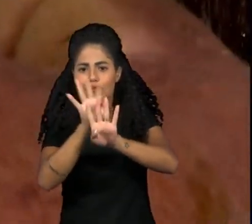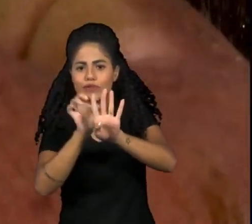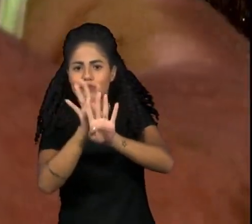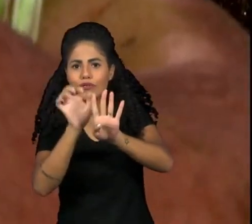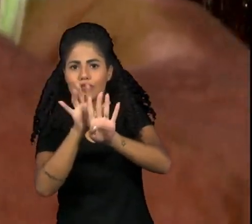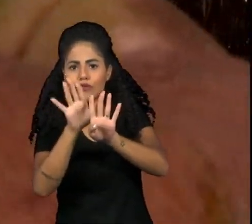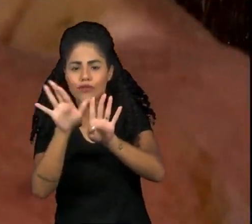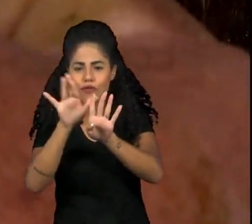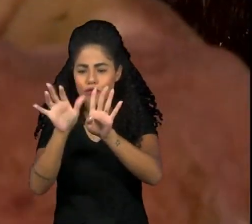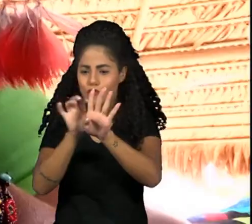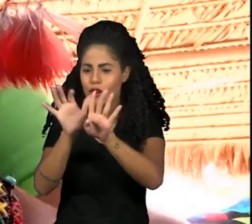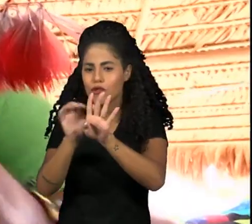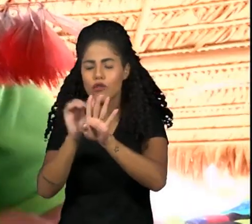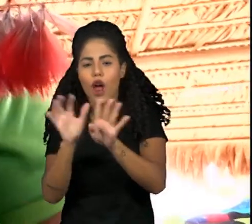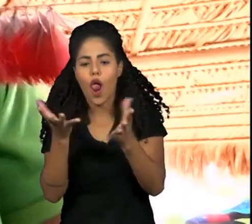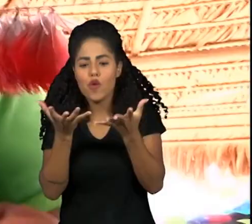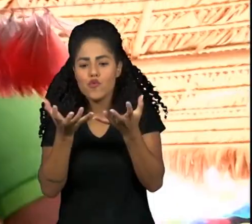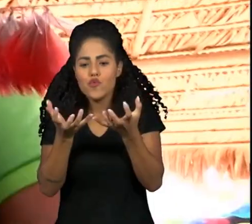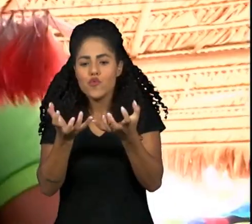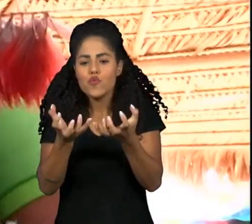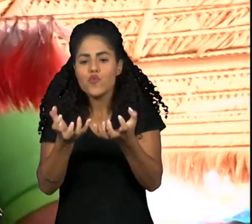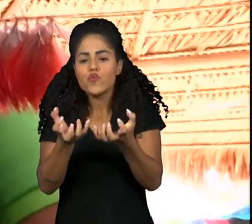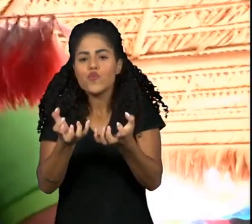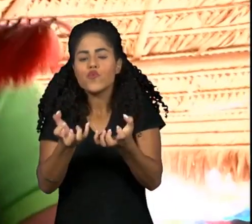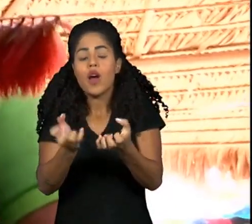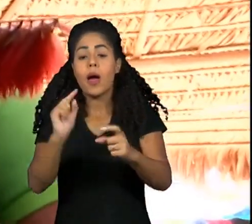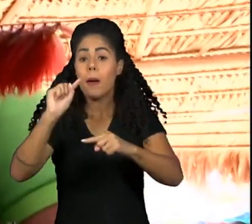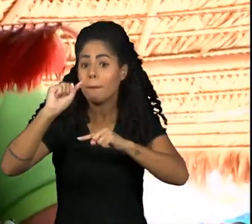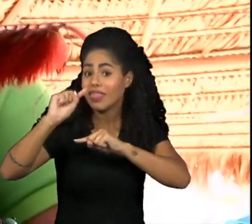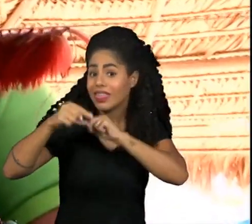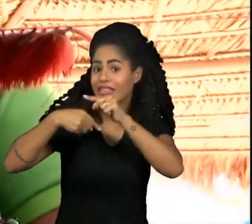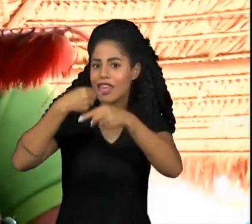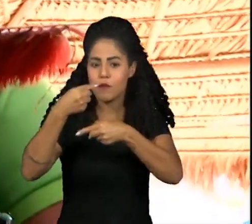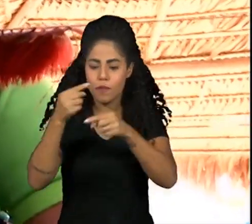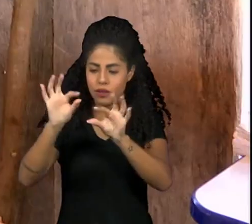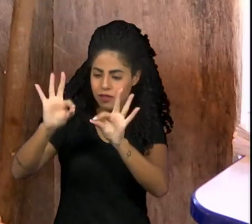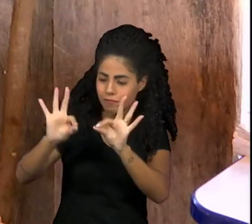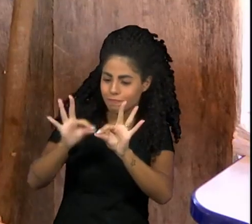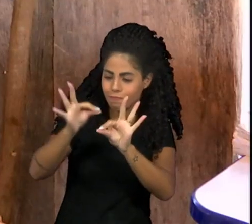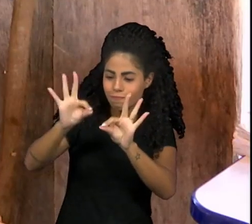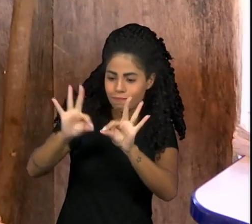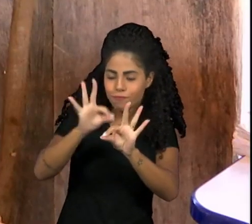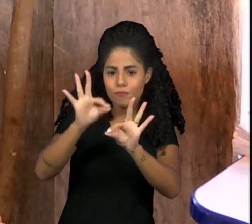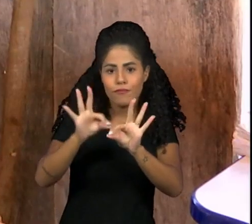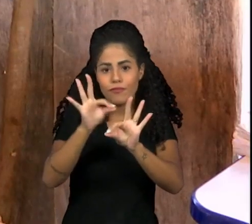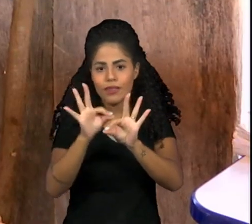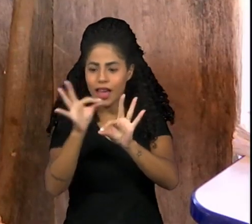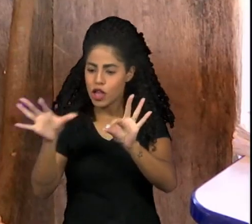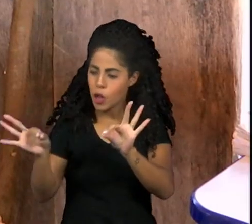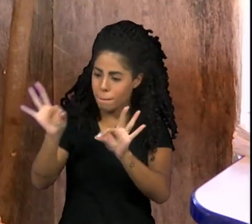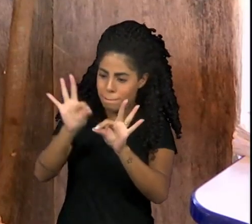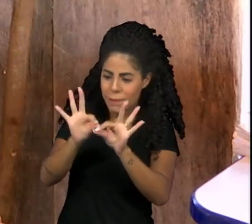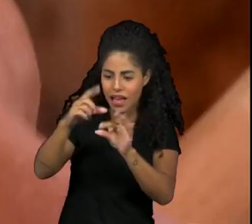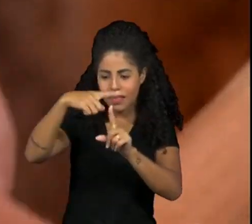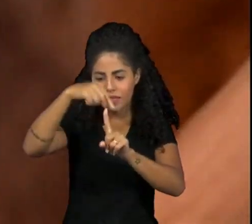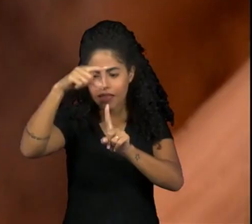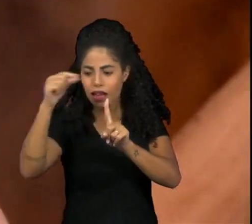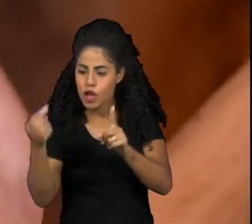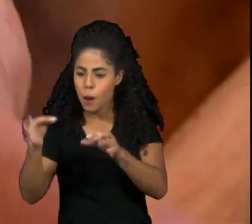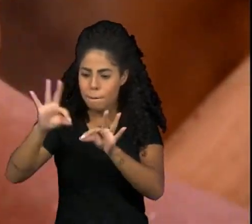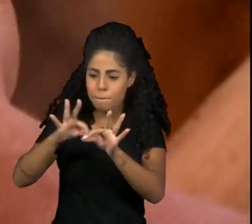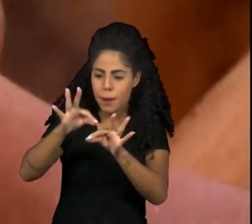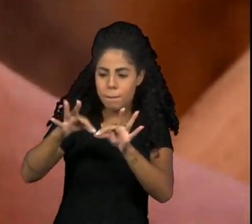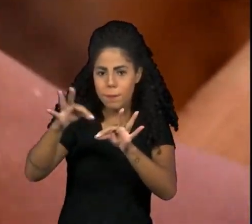tempo se encarrega de secar, para unir as penas nas mãos de Valdirene. No tiara improvisado, Quintirã